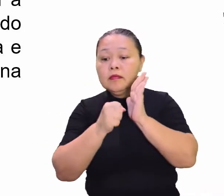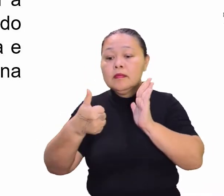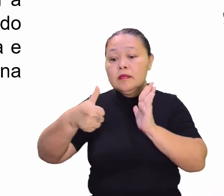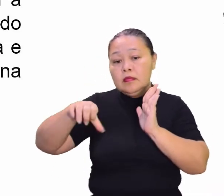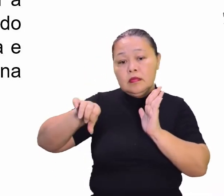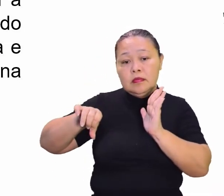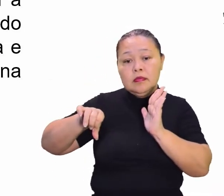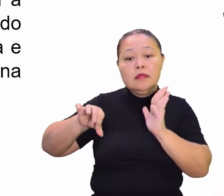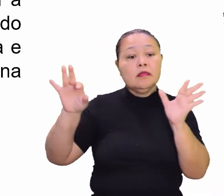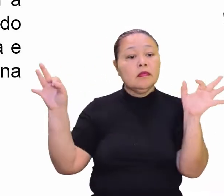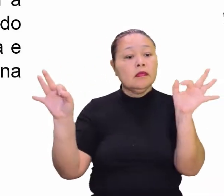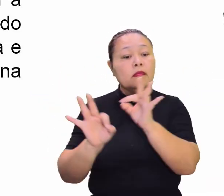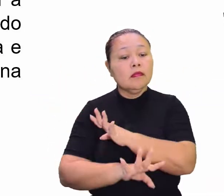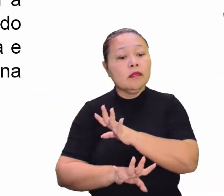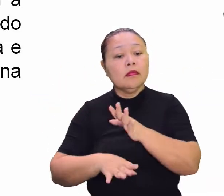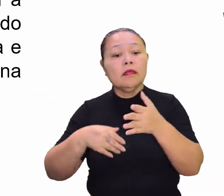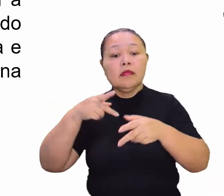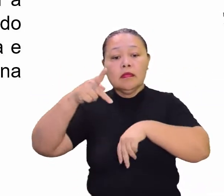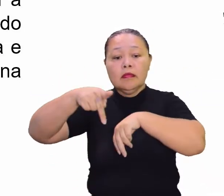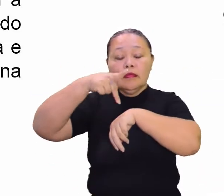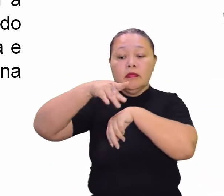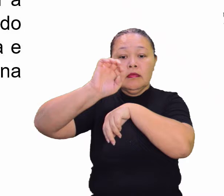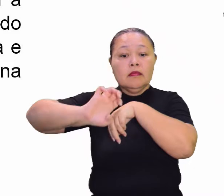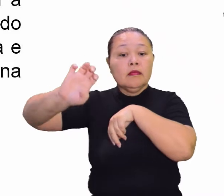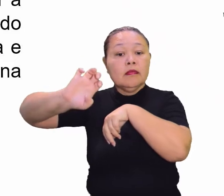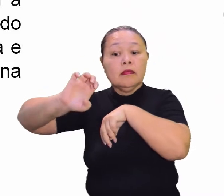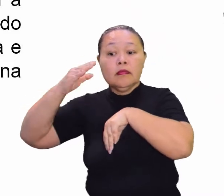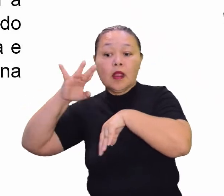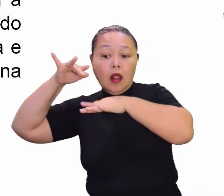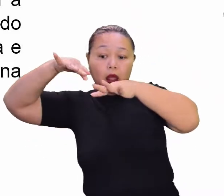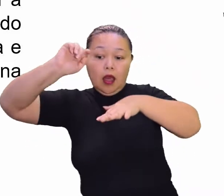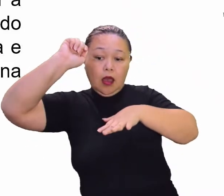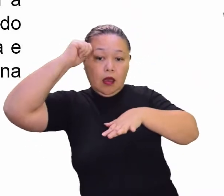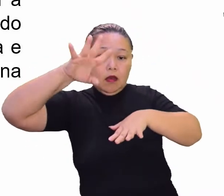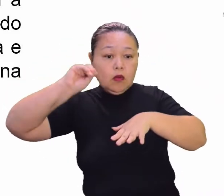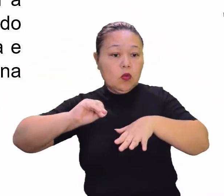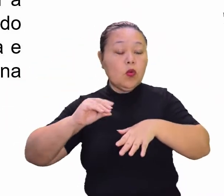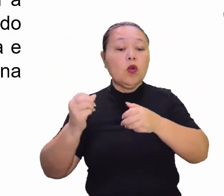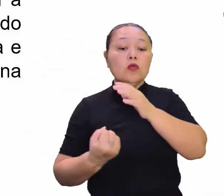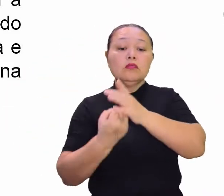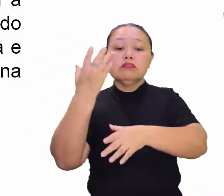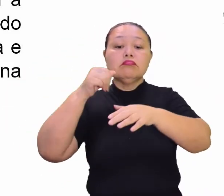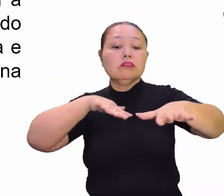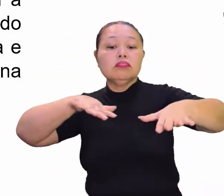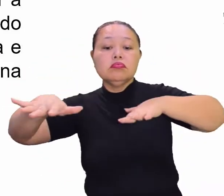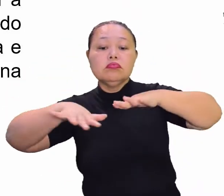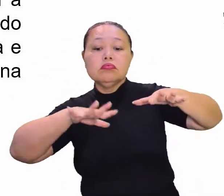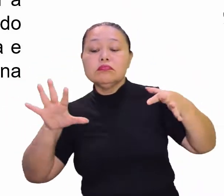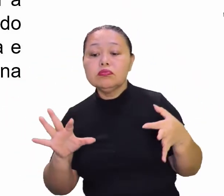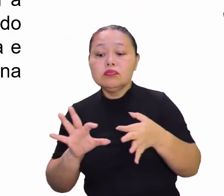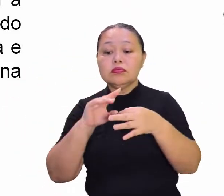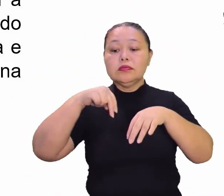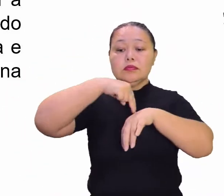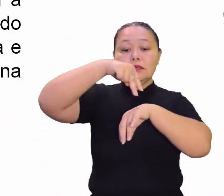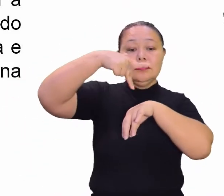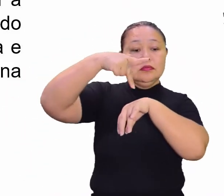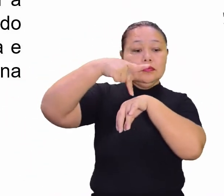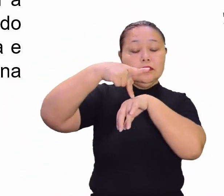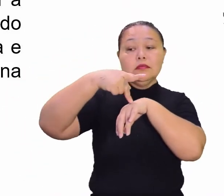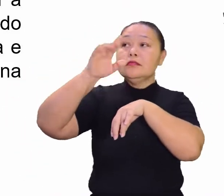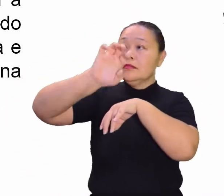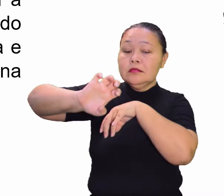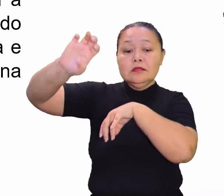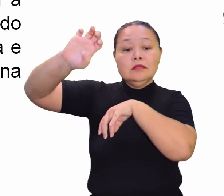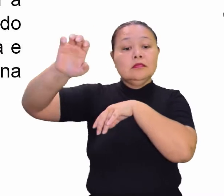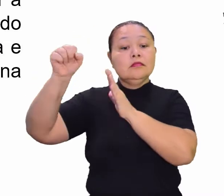XIX, que terminou com a corrida dos países europeus para a África e com o surgimento dos movimentos de unificação nacional na